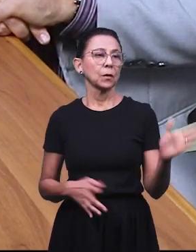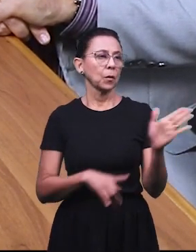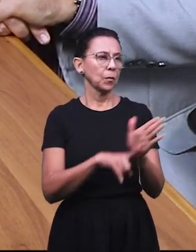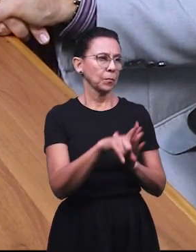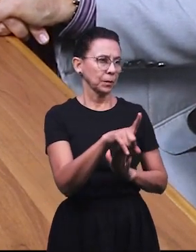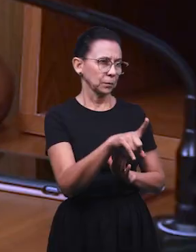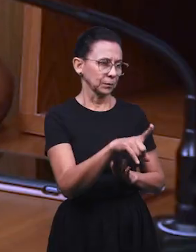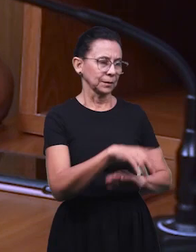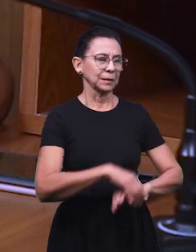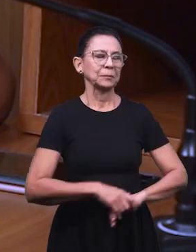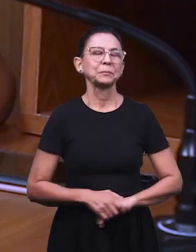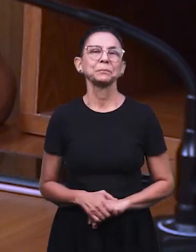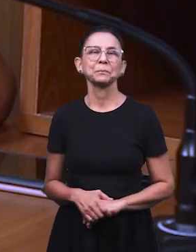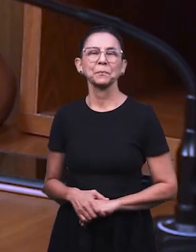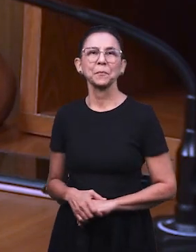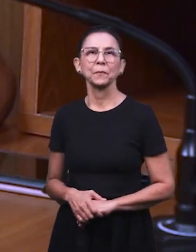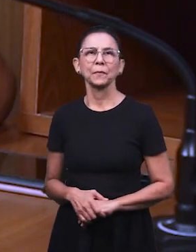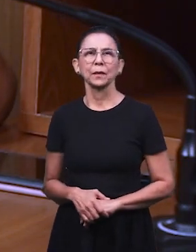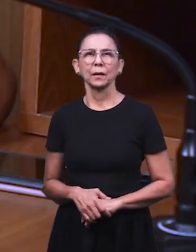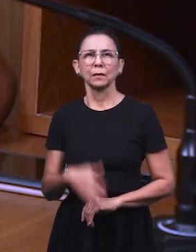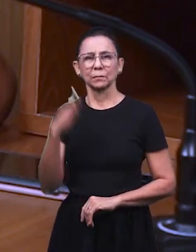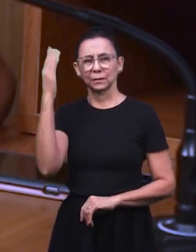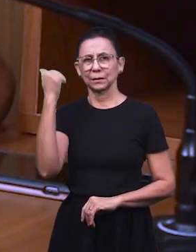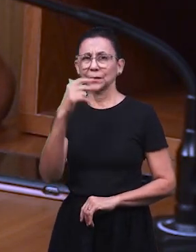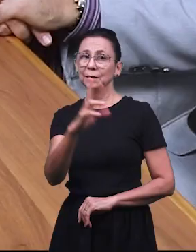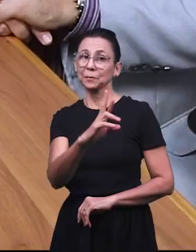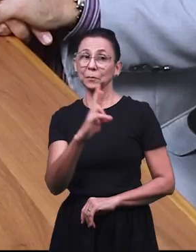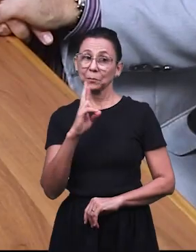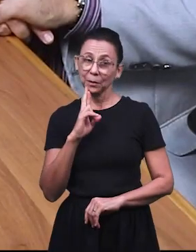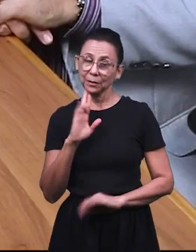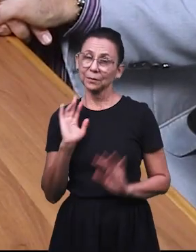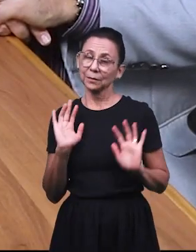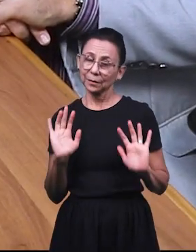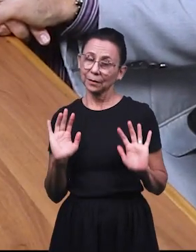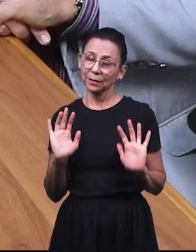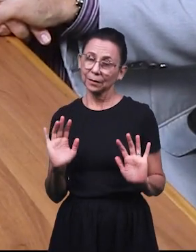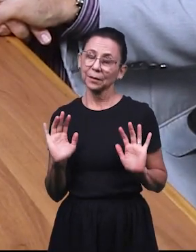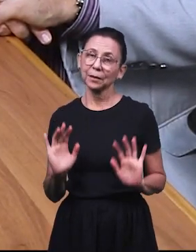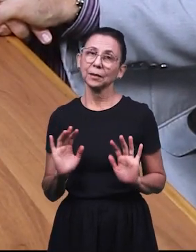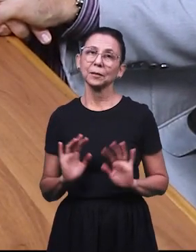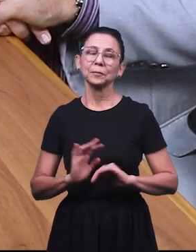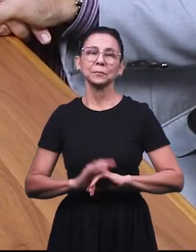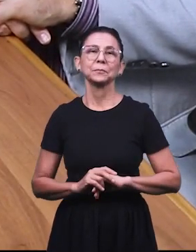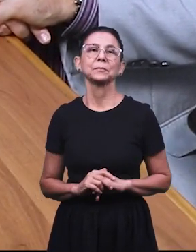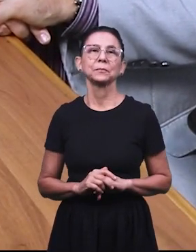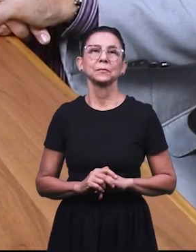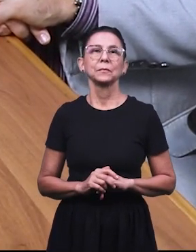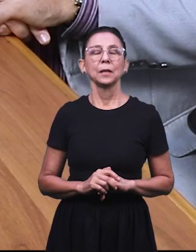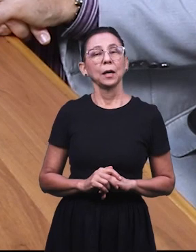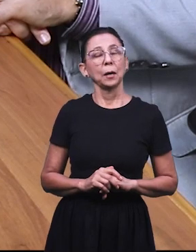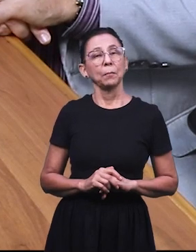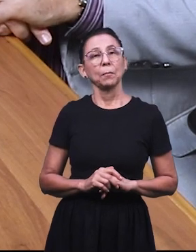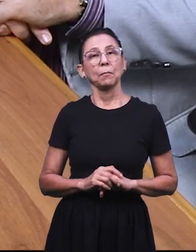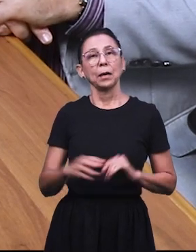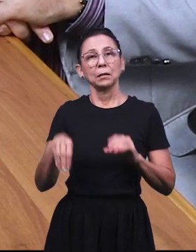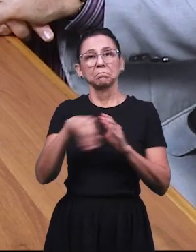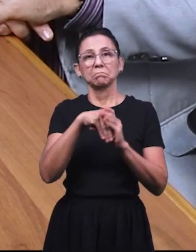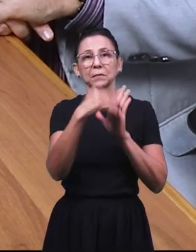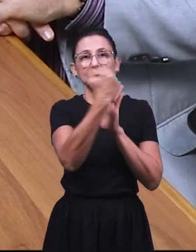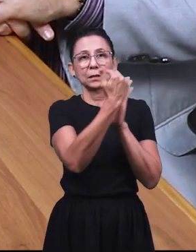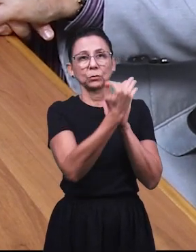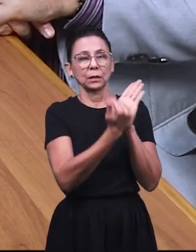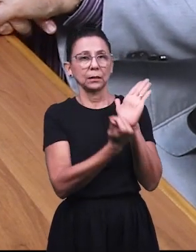aí. Falou tudo. Que coisa boa. Bom, eu tenho uma pergunta aqui para te fazer, que eu sei a